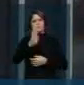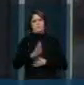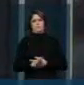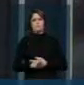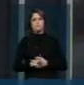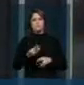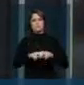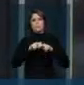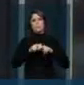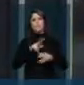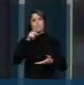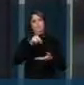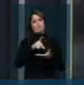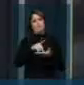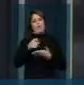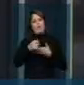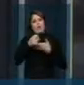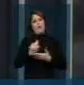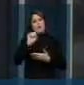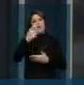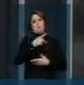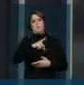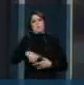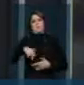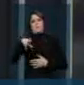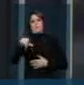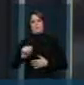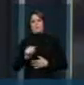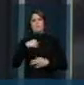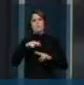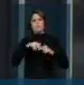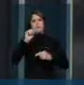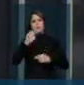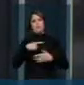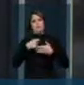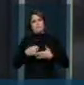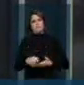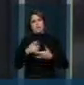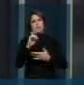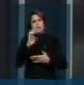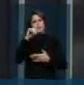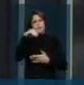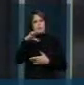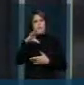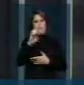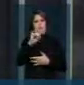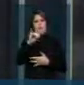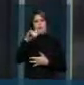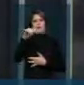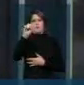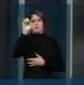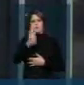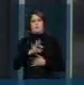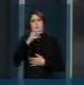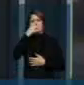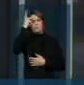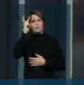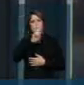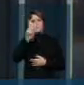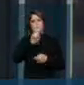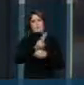país. Portanto, aqui minha solidariedade ao ex-presidente Lula, minha solidariedade aos democratas desse país, em nome dos que